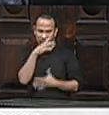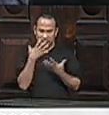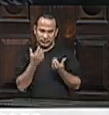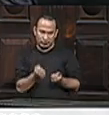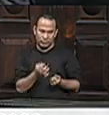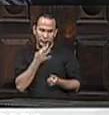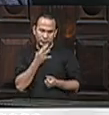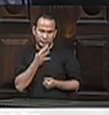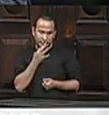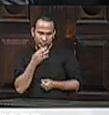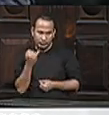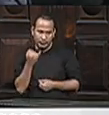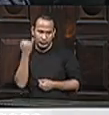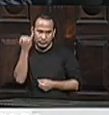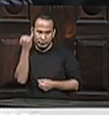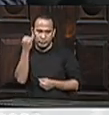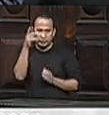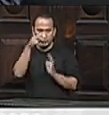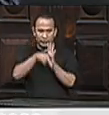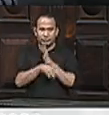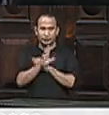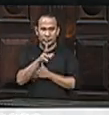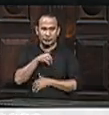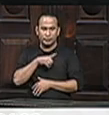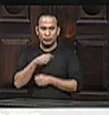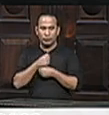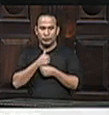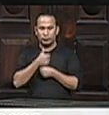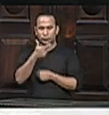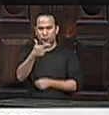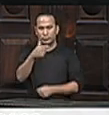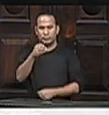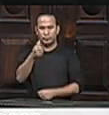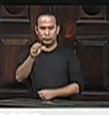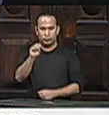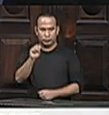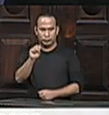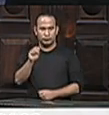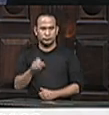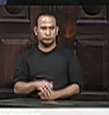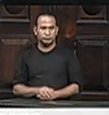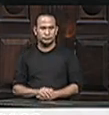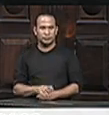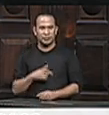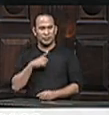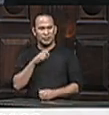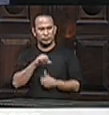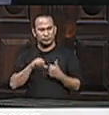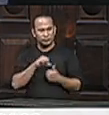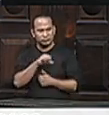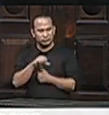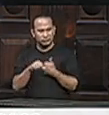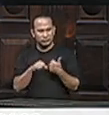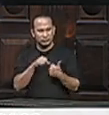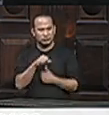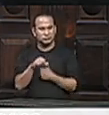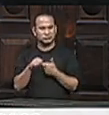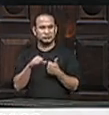de diretrizes no campo do trabalho, da geração de emprego, da geração de renda no Estado.